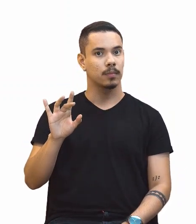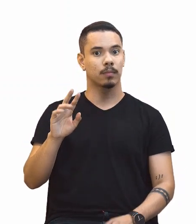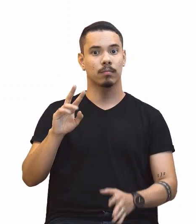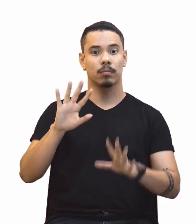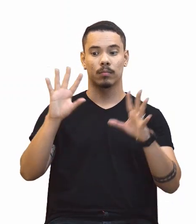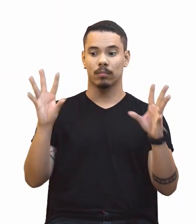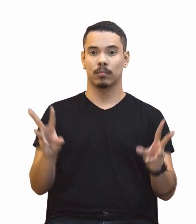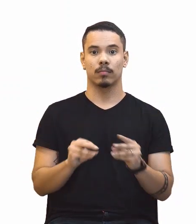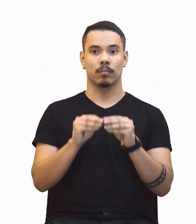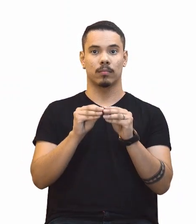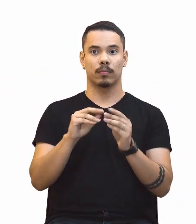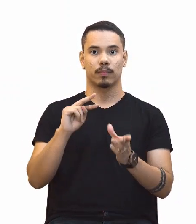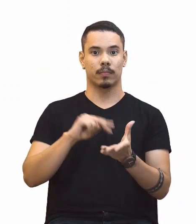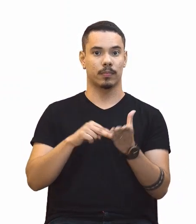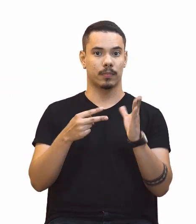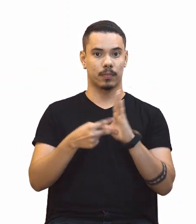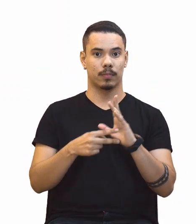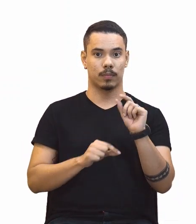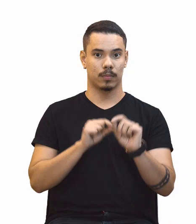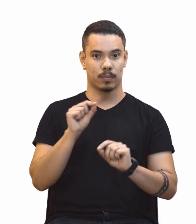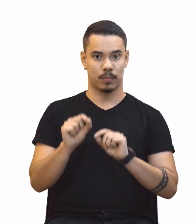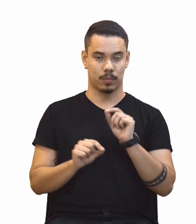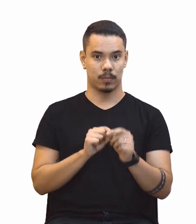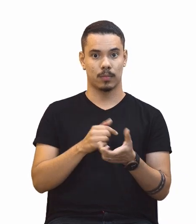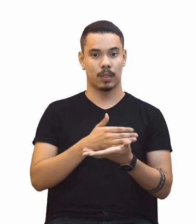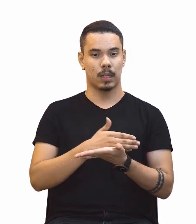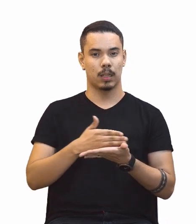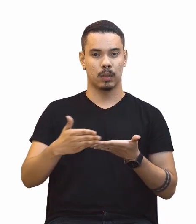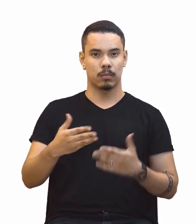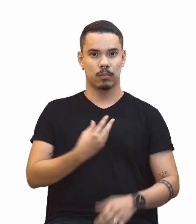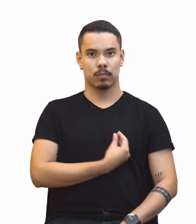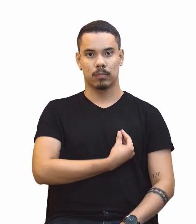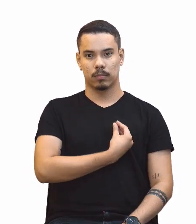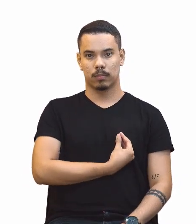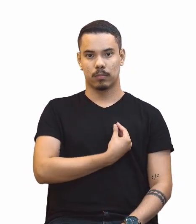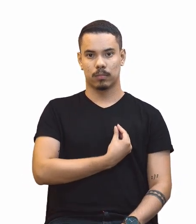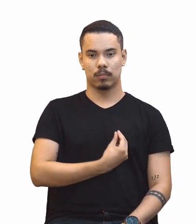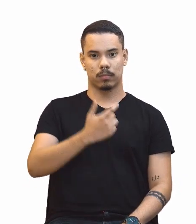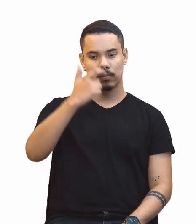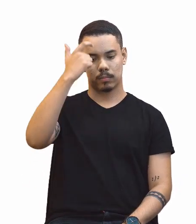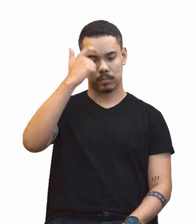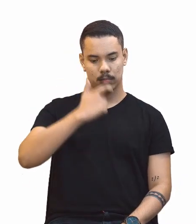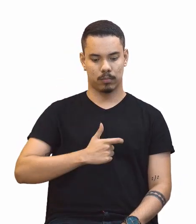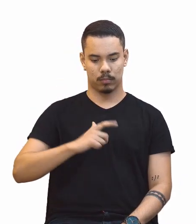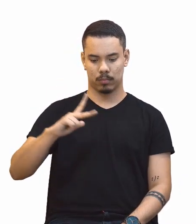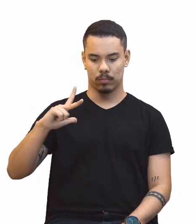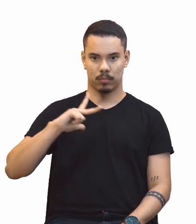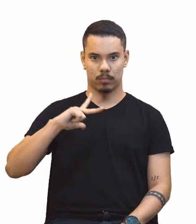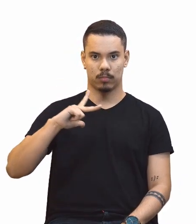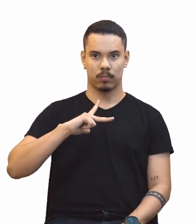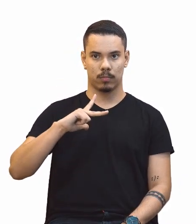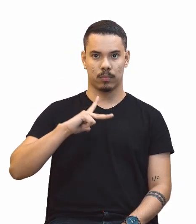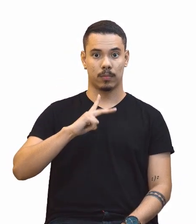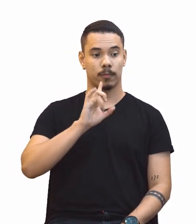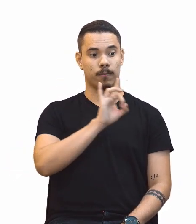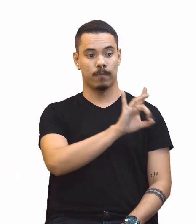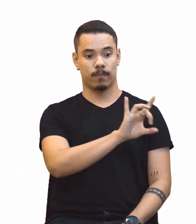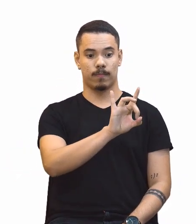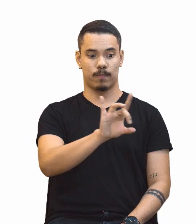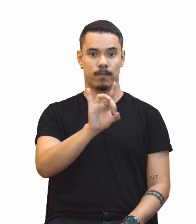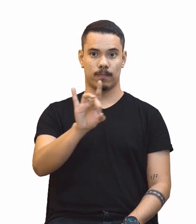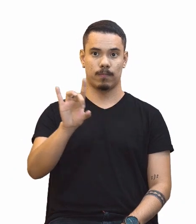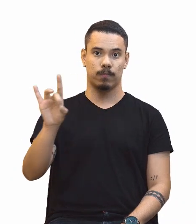palavras, a partir da existência do ser individual,